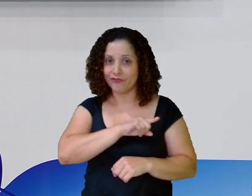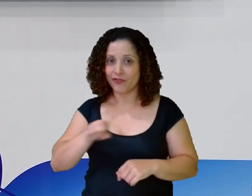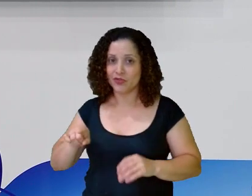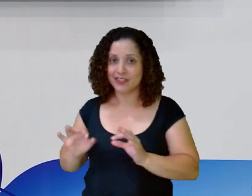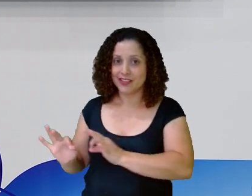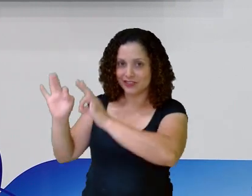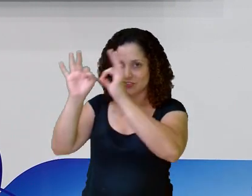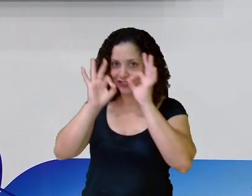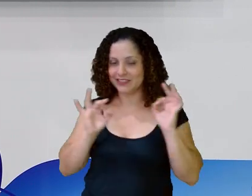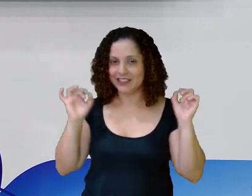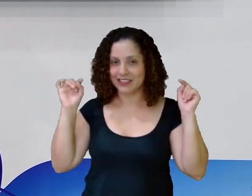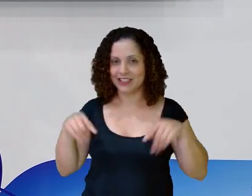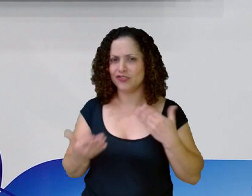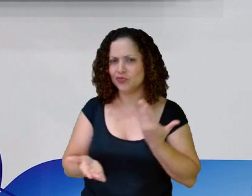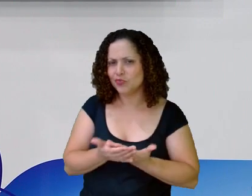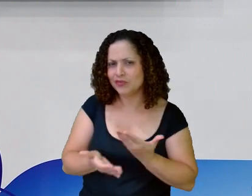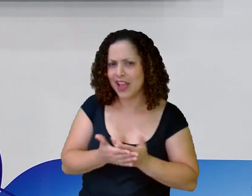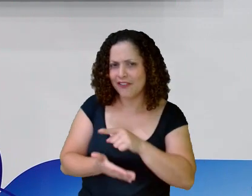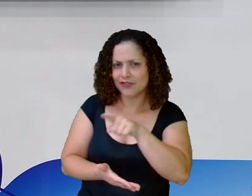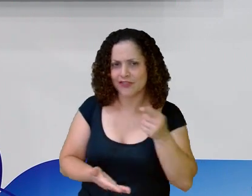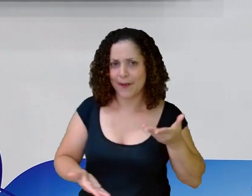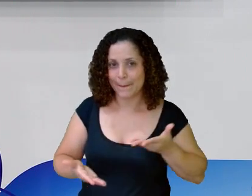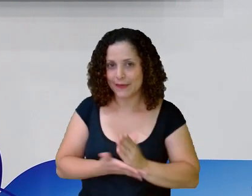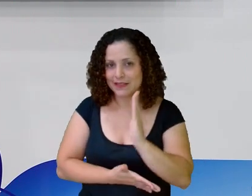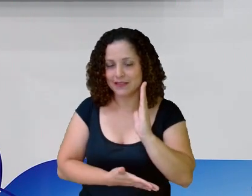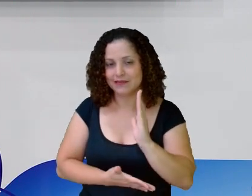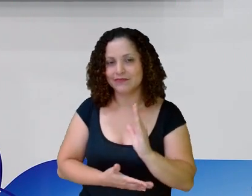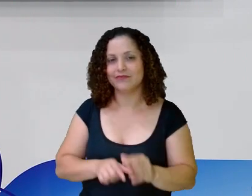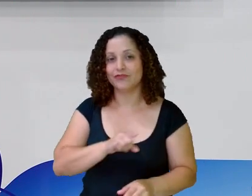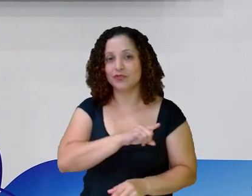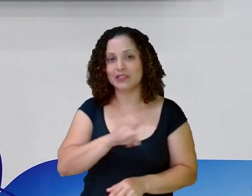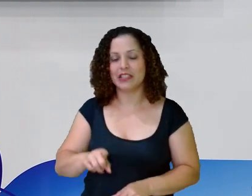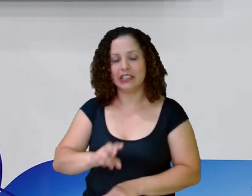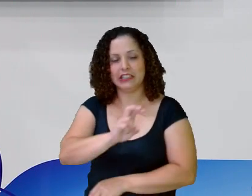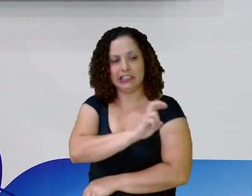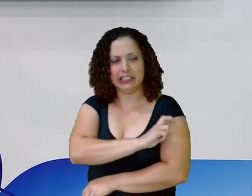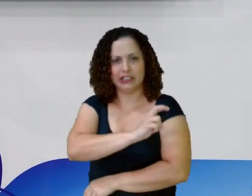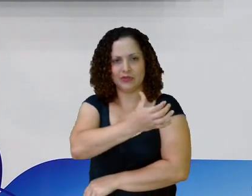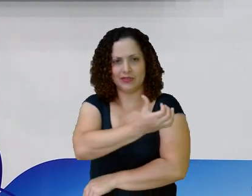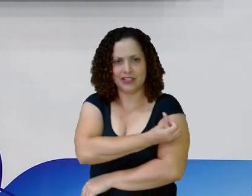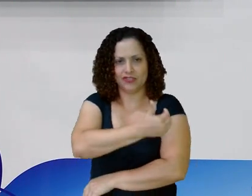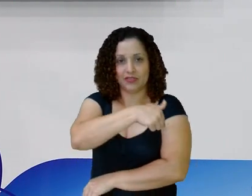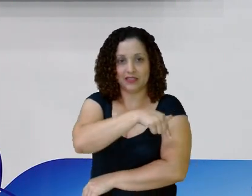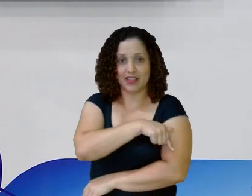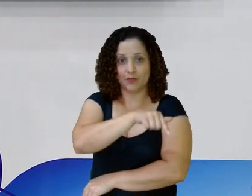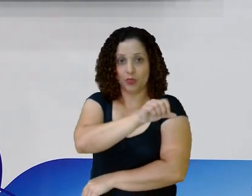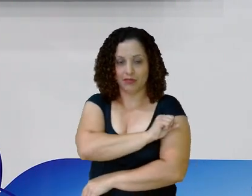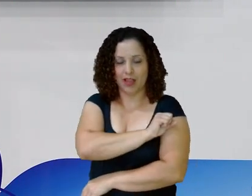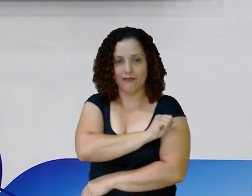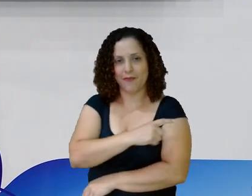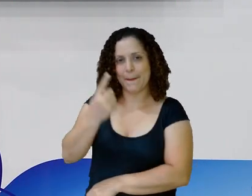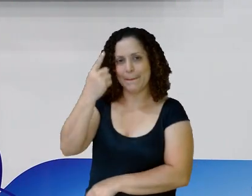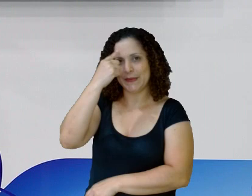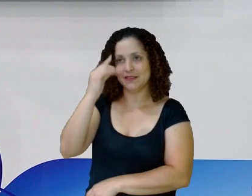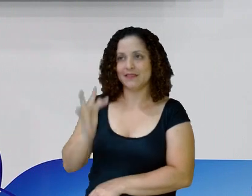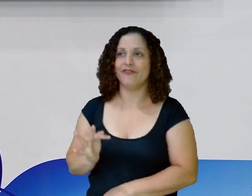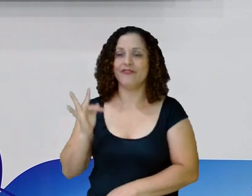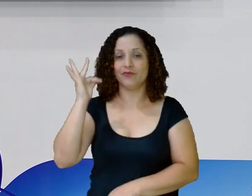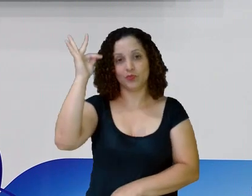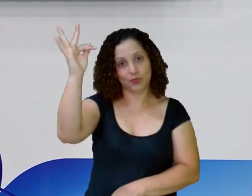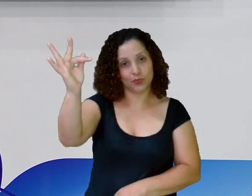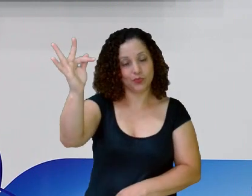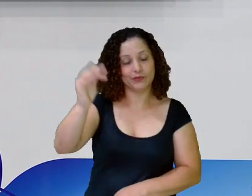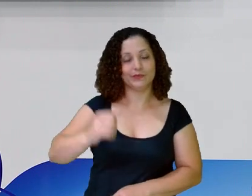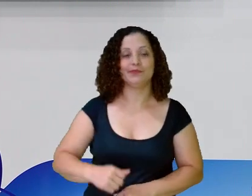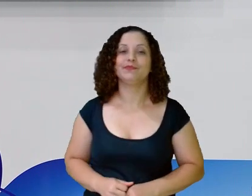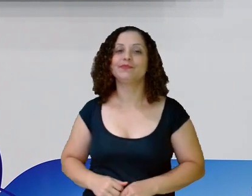está estudando, aí você vai passar quinto, sexto, sétimo, oitavo ano, tudo isso pensando no futuro. E eu